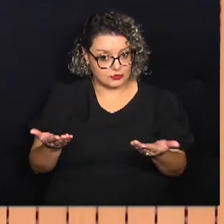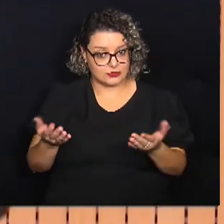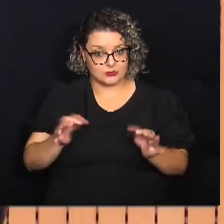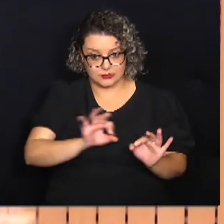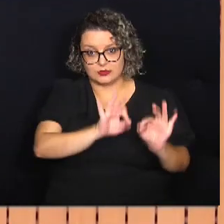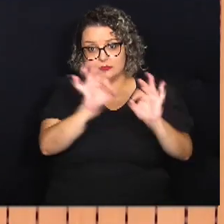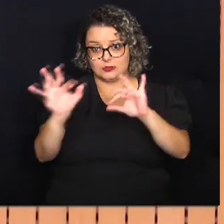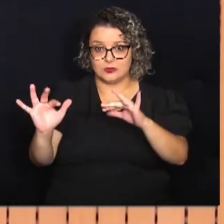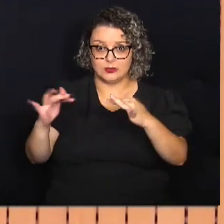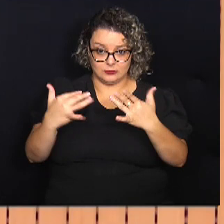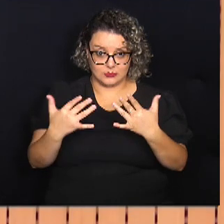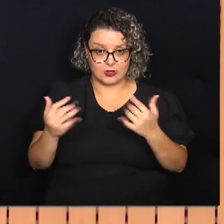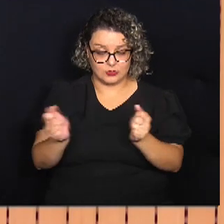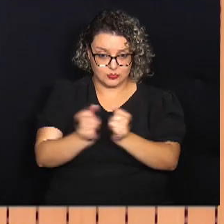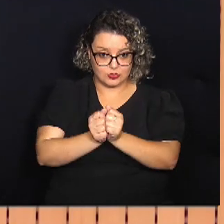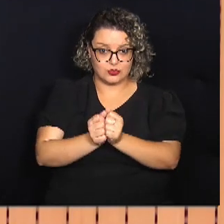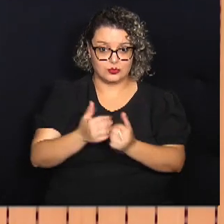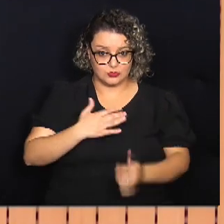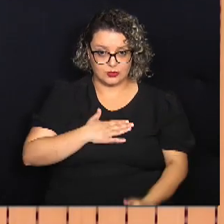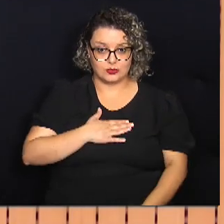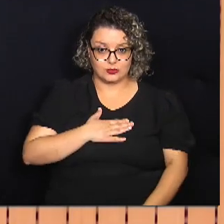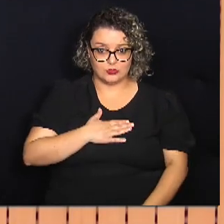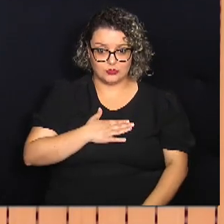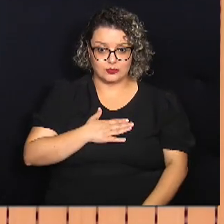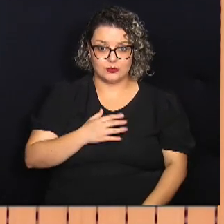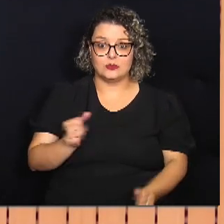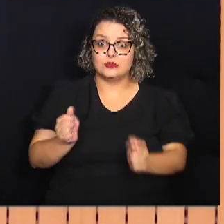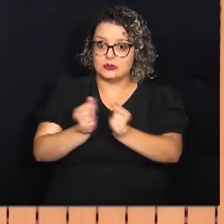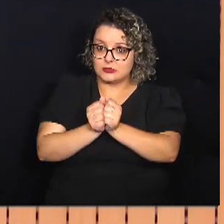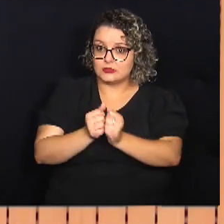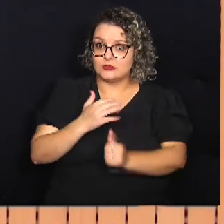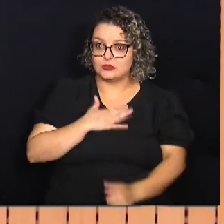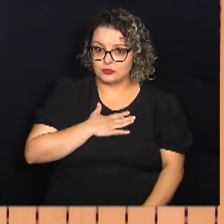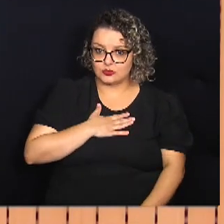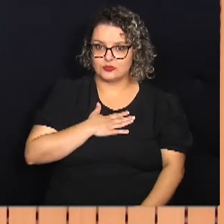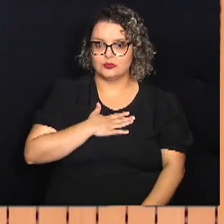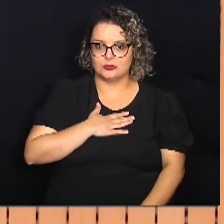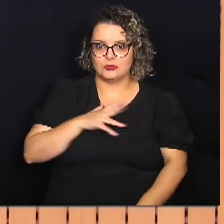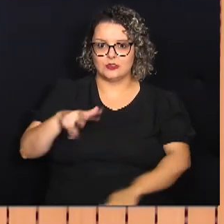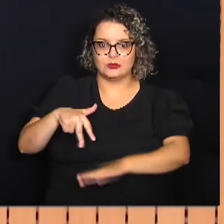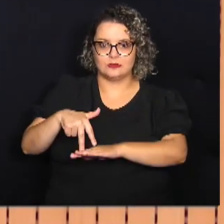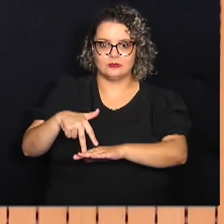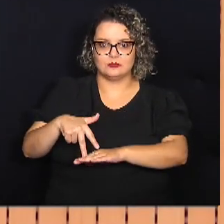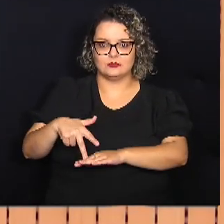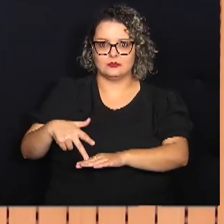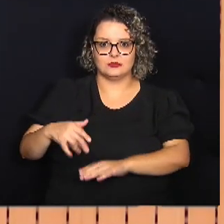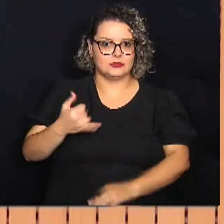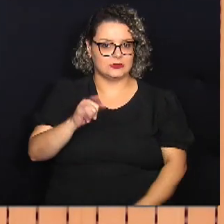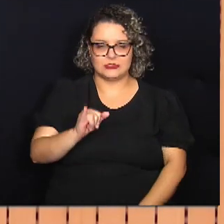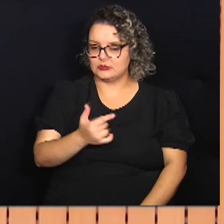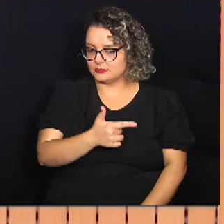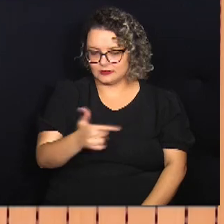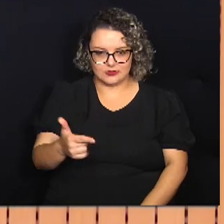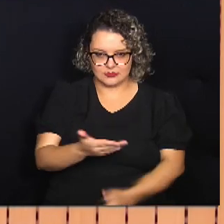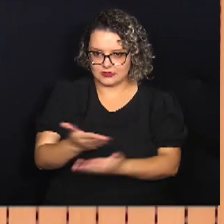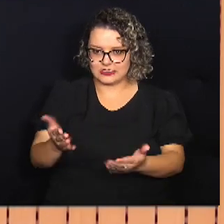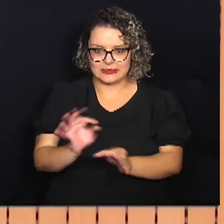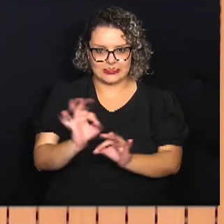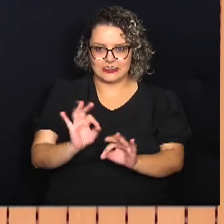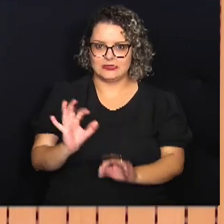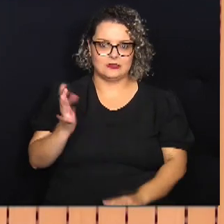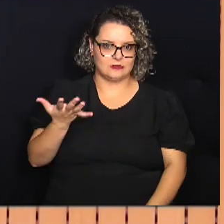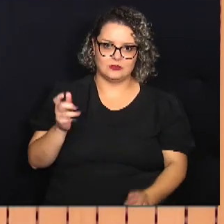acompanhando, sintam-se juntos aqui comigo, nesse palco. Sem vocês, nada disso seria possível.